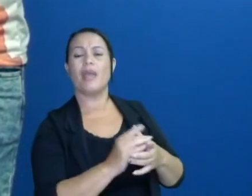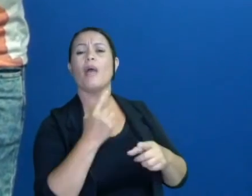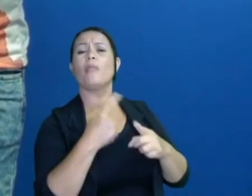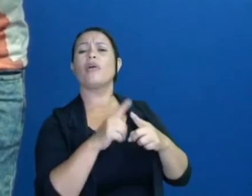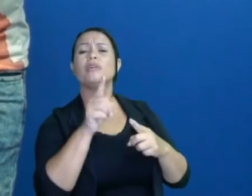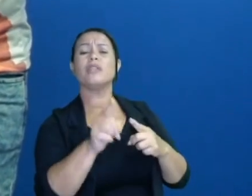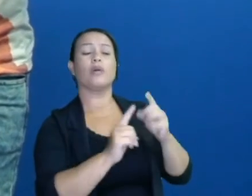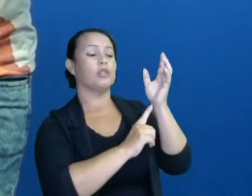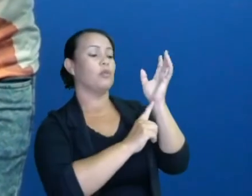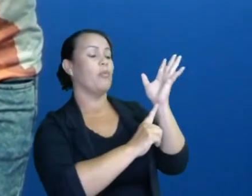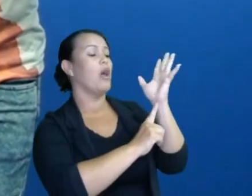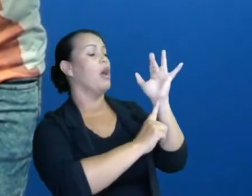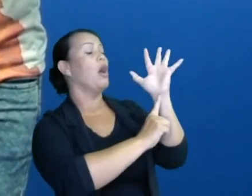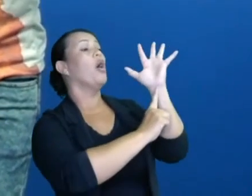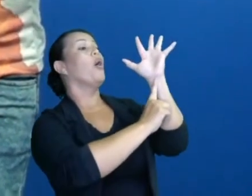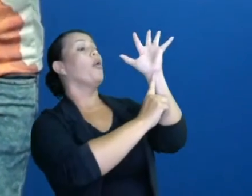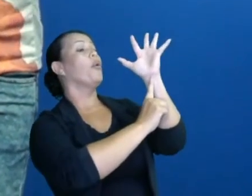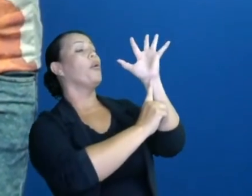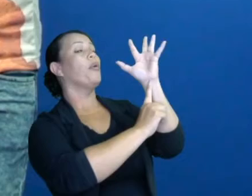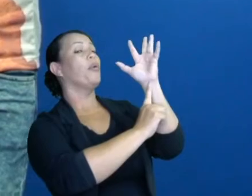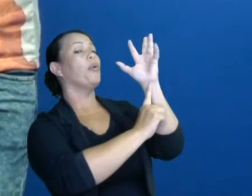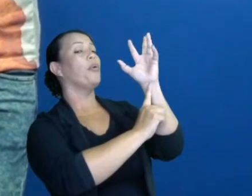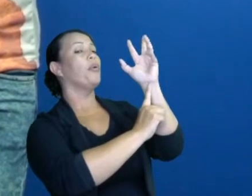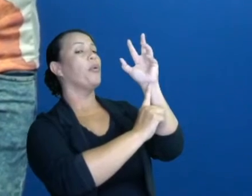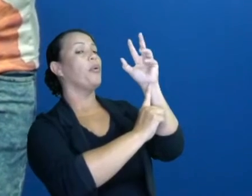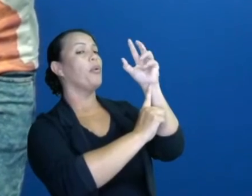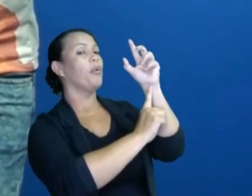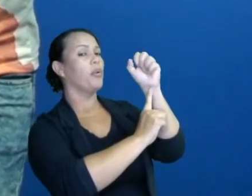sopra uma vela com muita força, você acaba